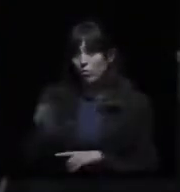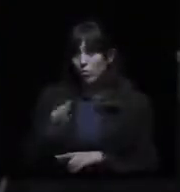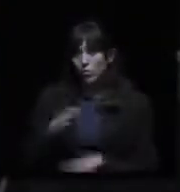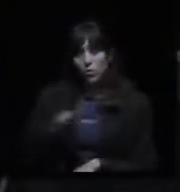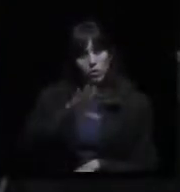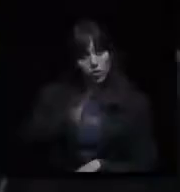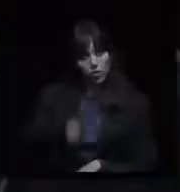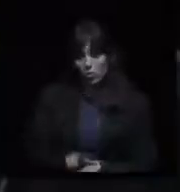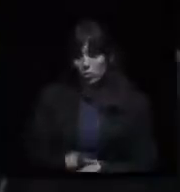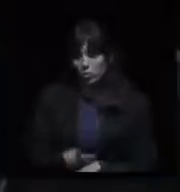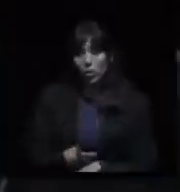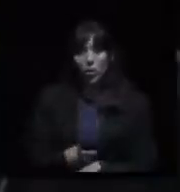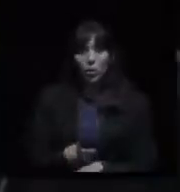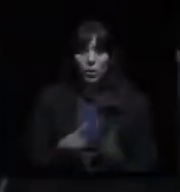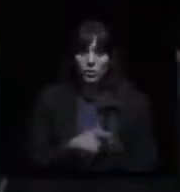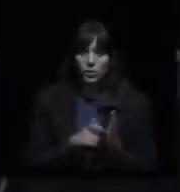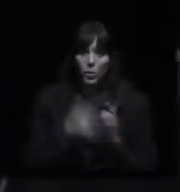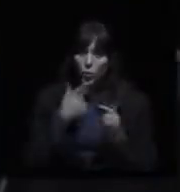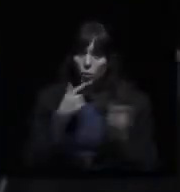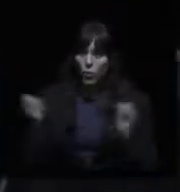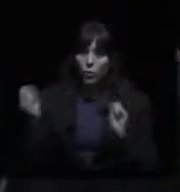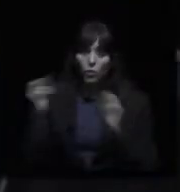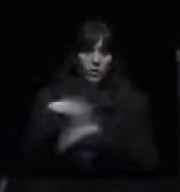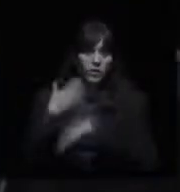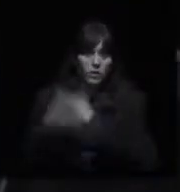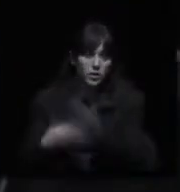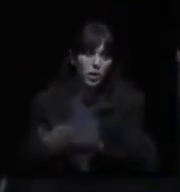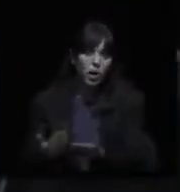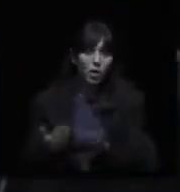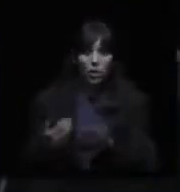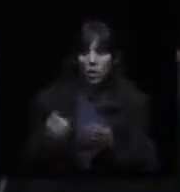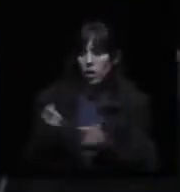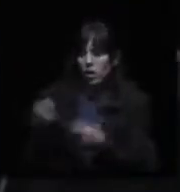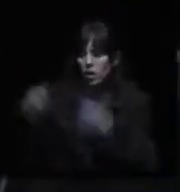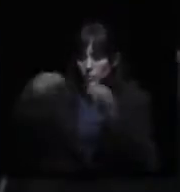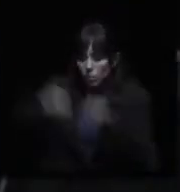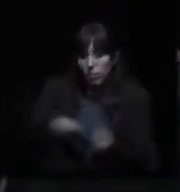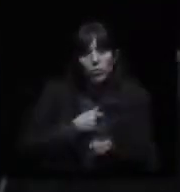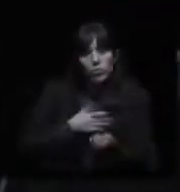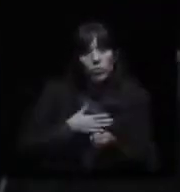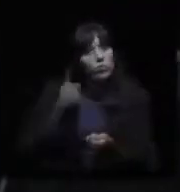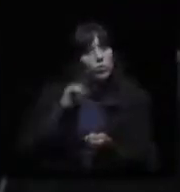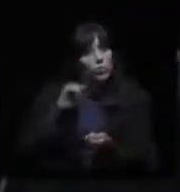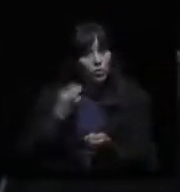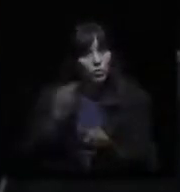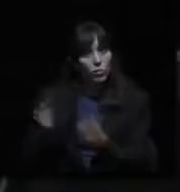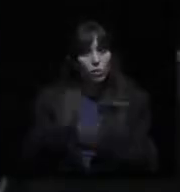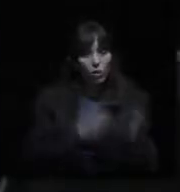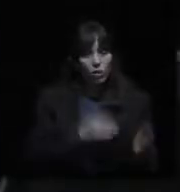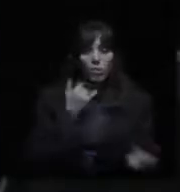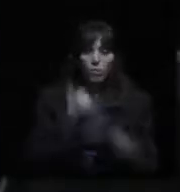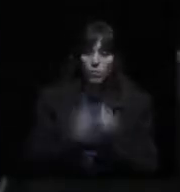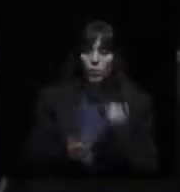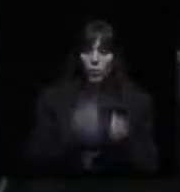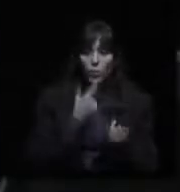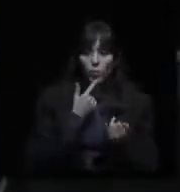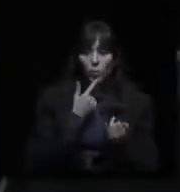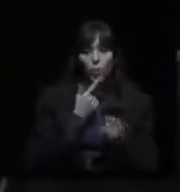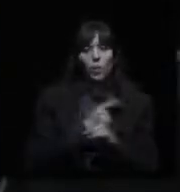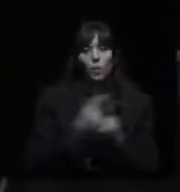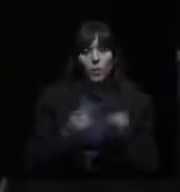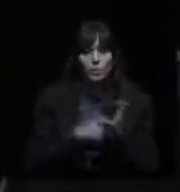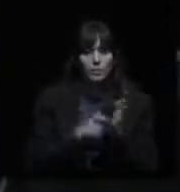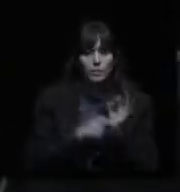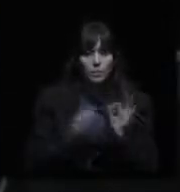Lisboa estar bastante dependente da inovação e do empreendedorismo, que são importantes, mas sabemos os riscos que comportam, porque dependem